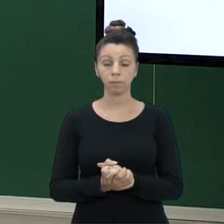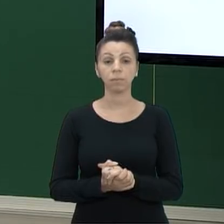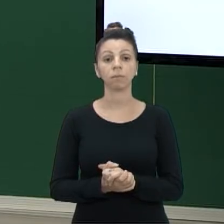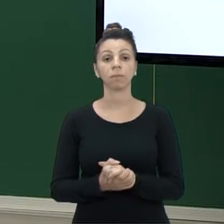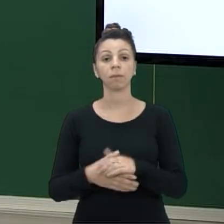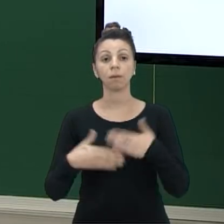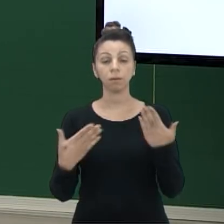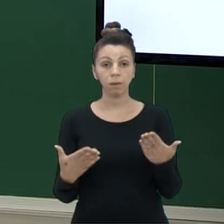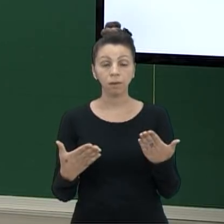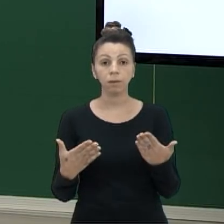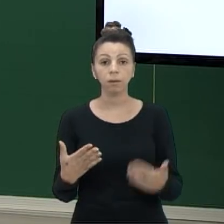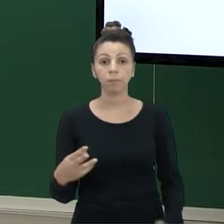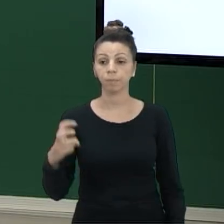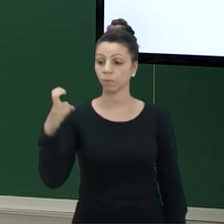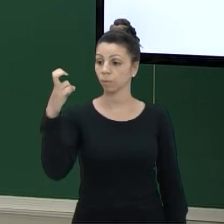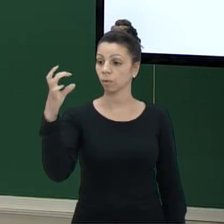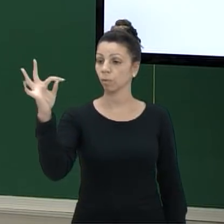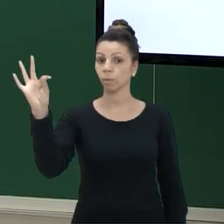5